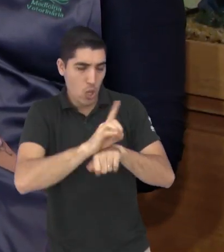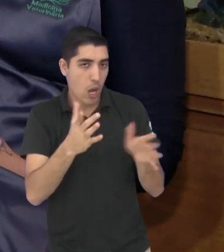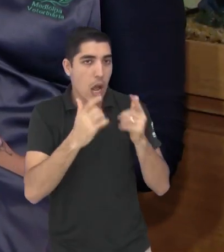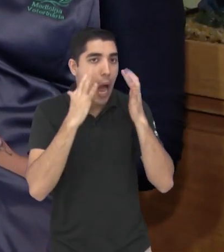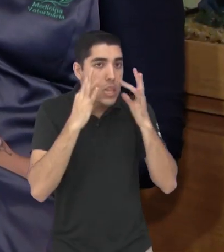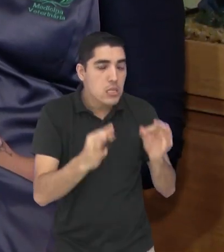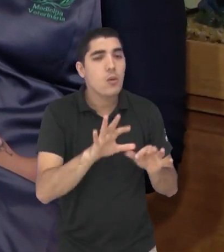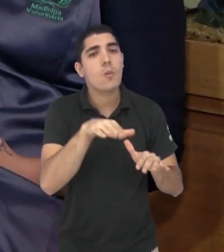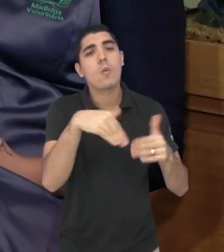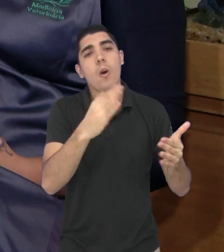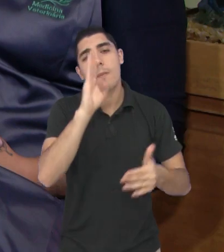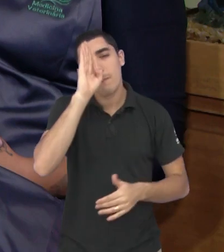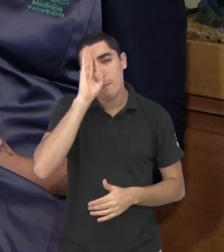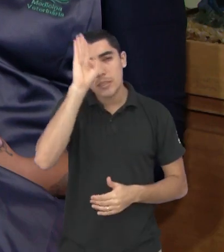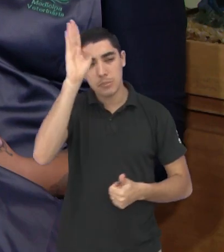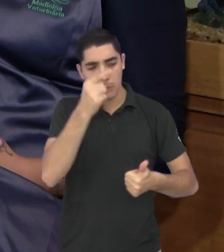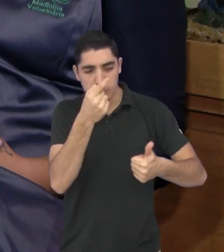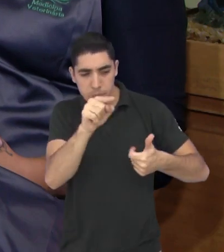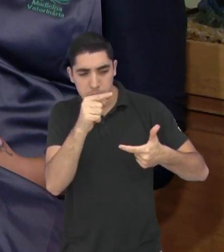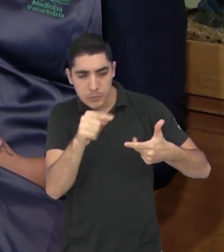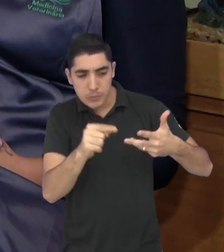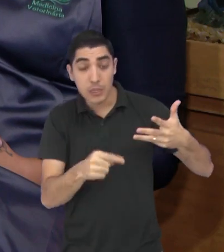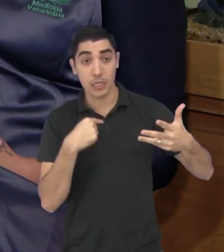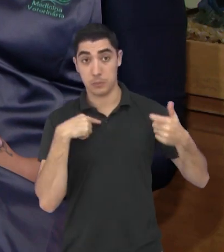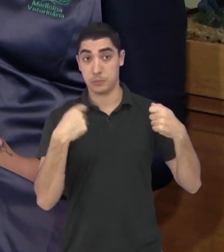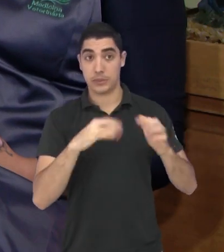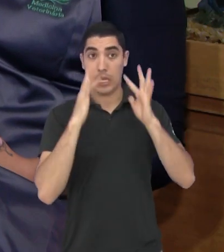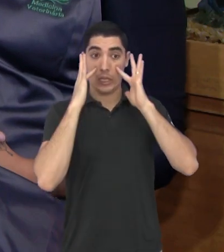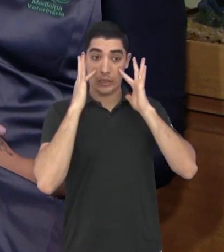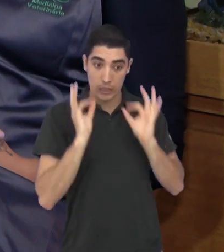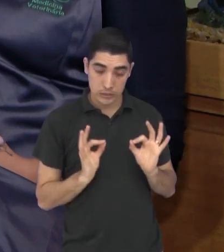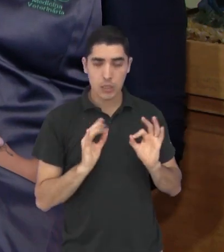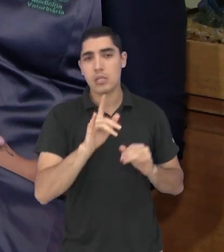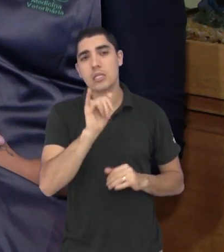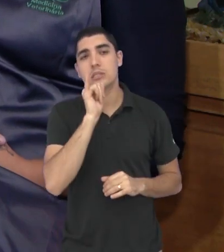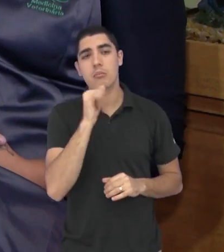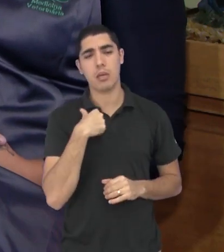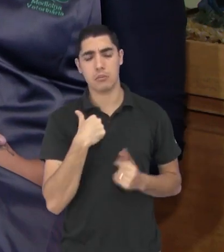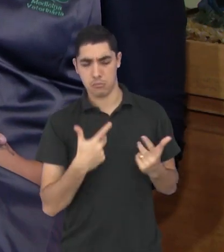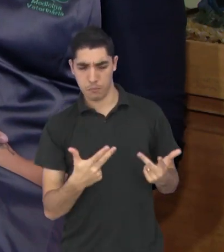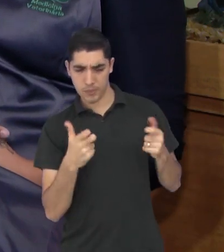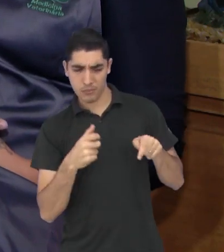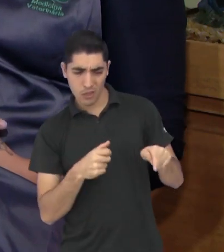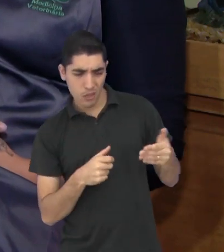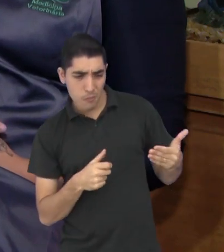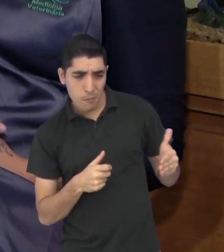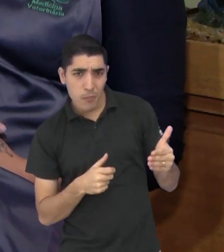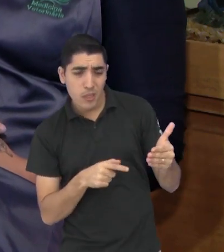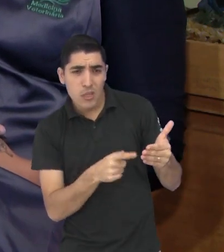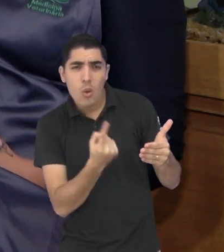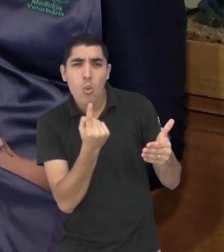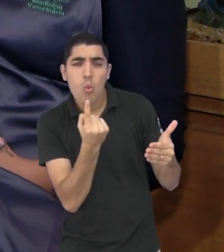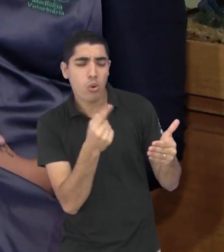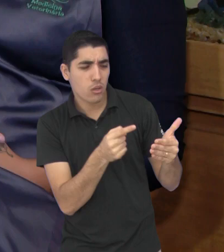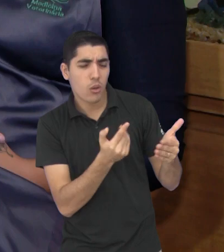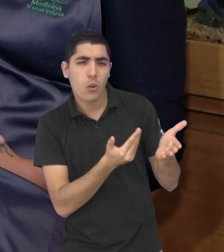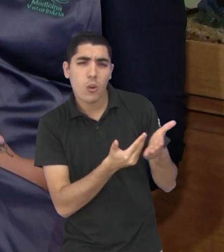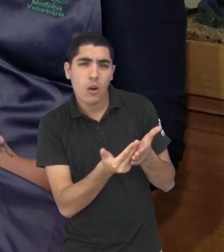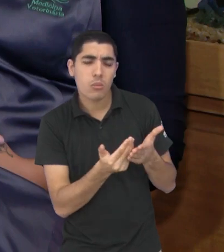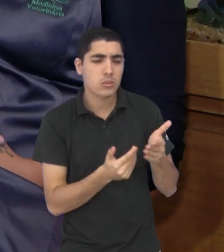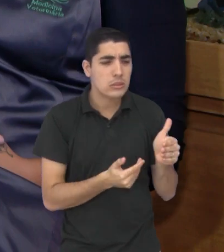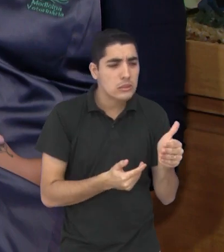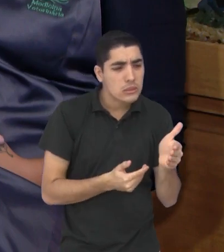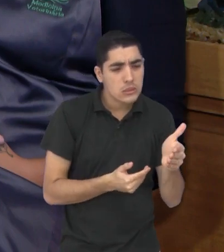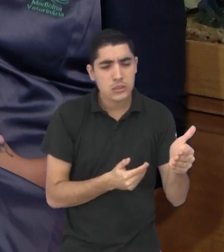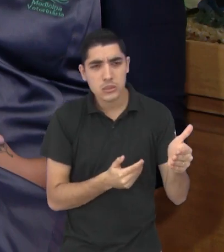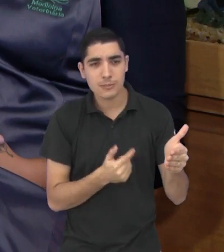ficar atento, quais que são os principais pontos assim que eu preciso estar de olho, porque de repente reparei que um peixinho ali do meu aquário